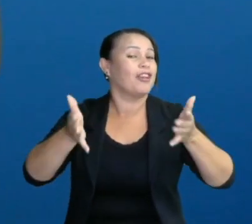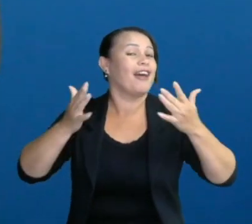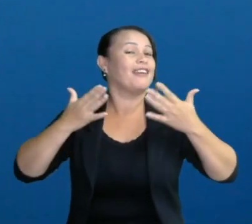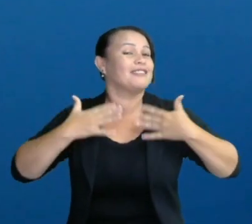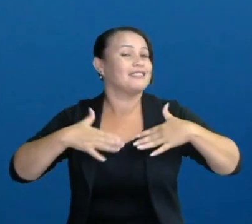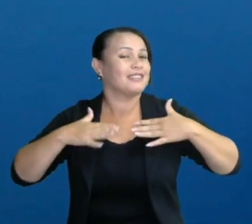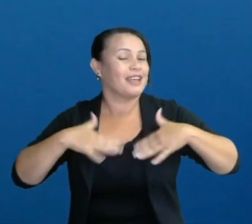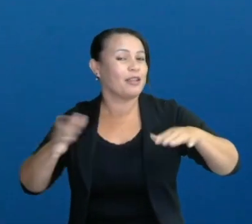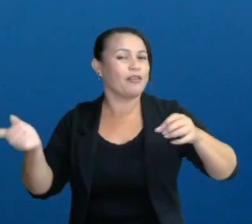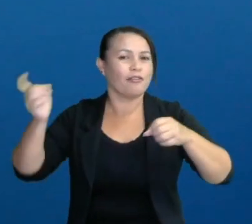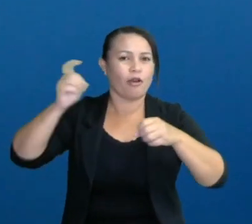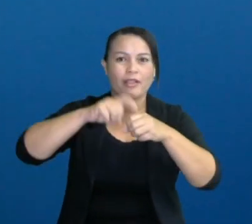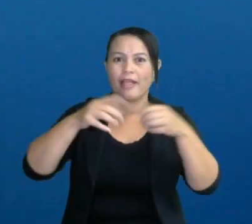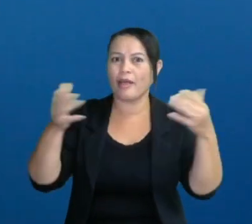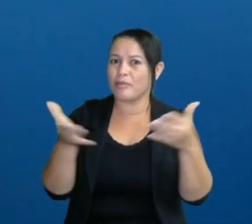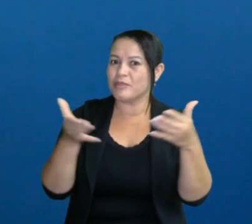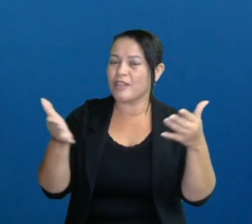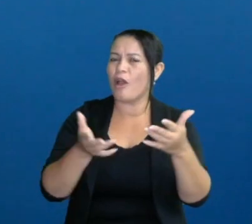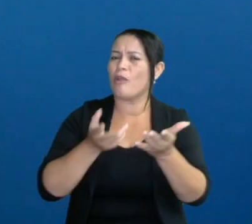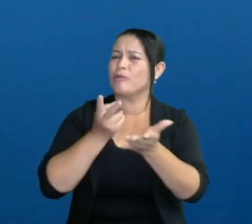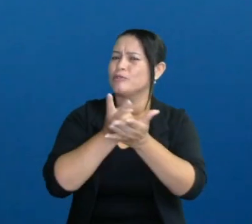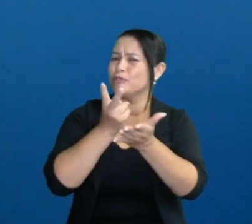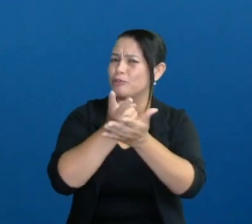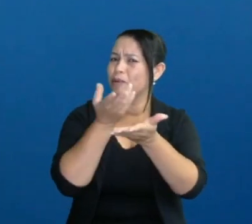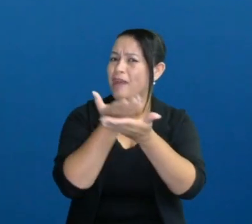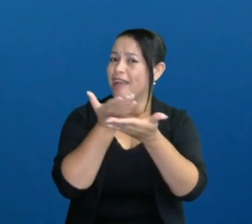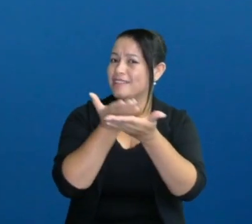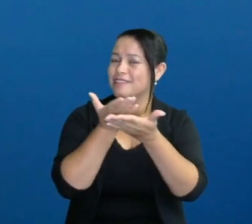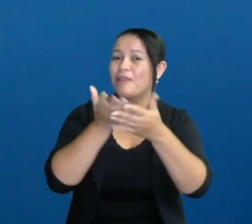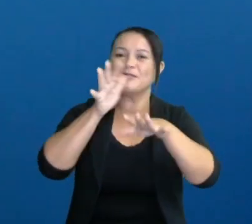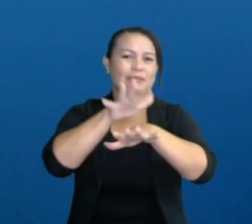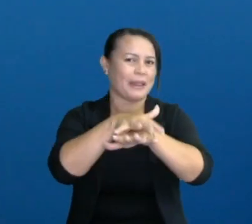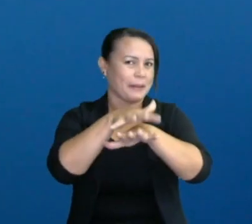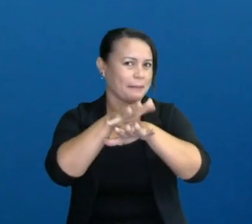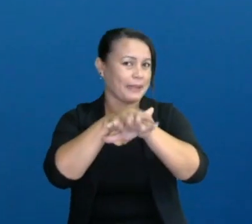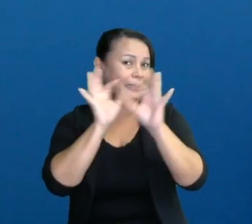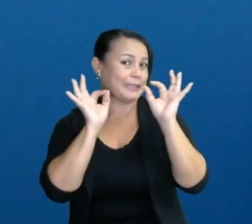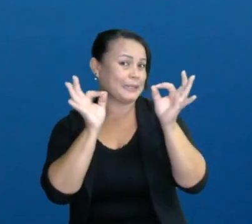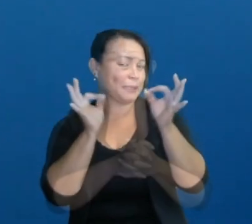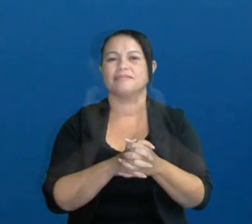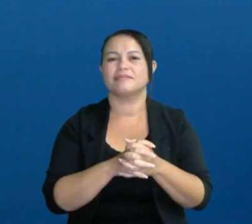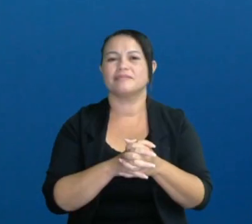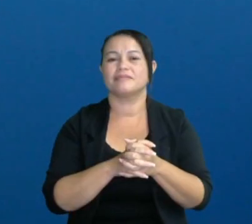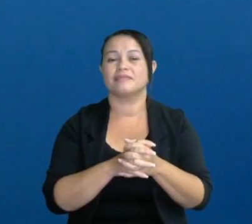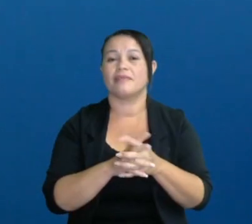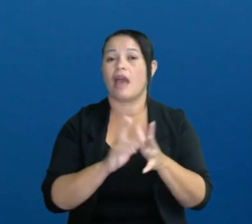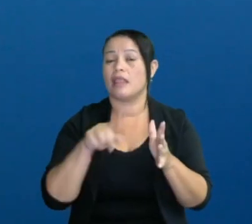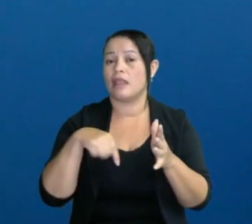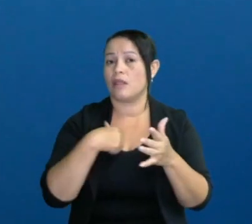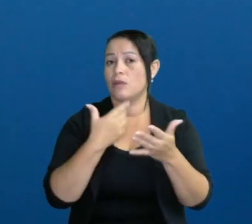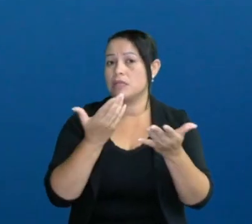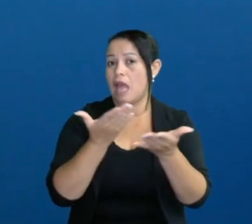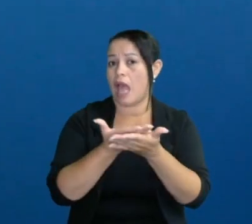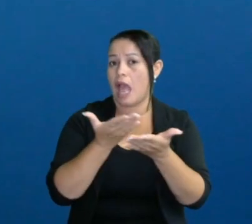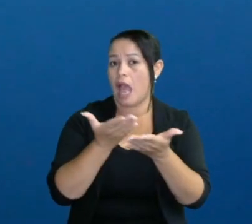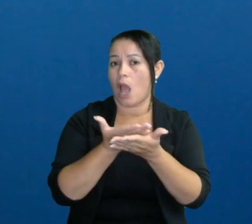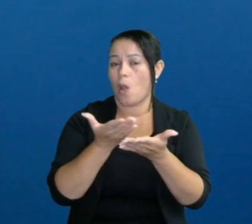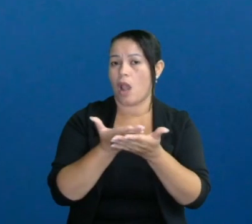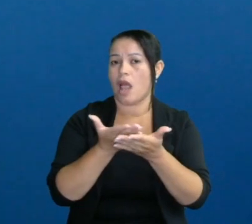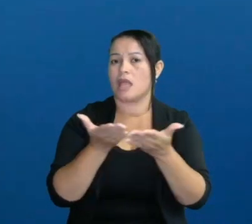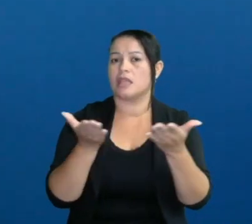e agora vamos dar continuidade às nossas aulas de matemática. Na nossa aula de